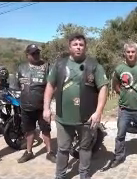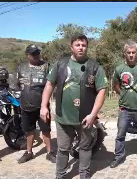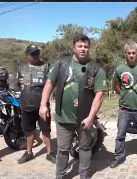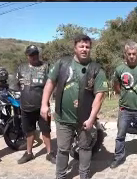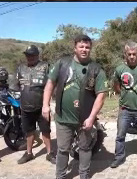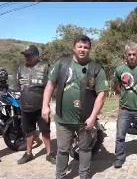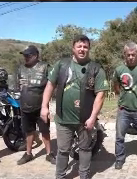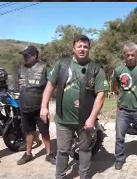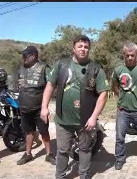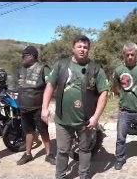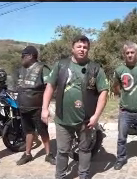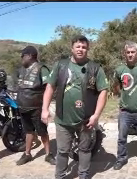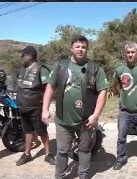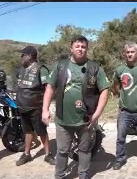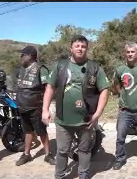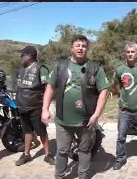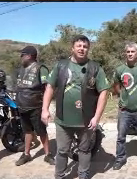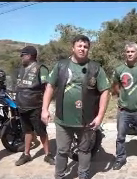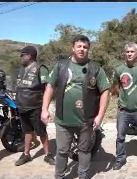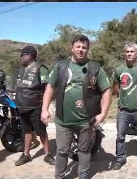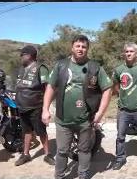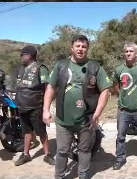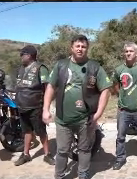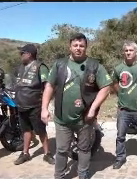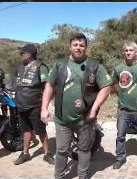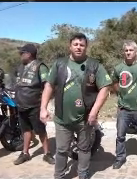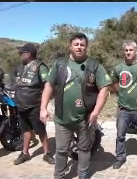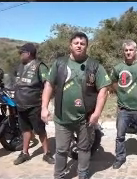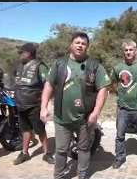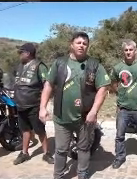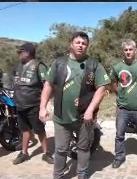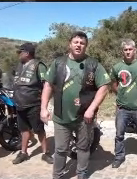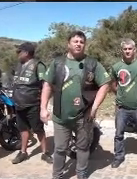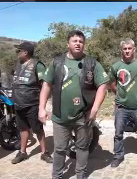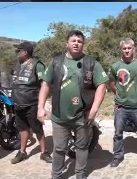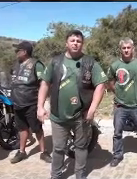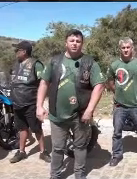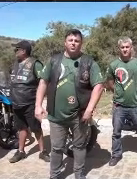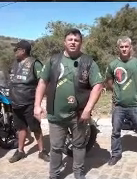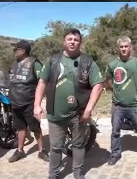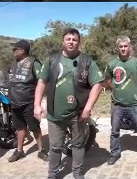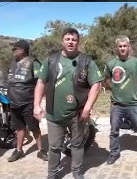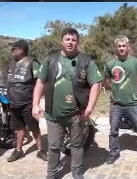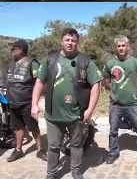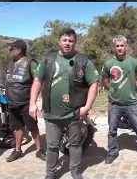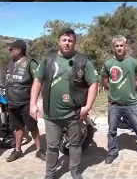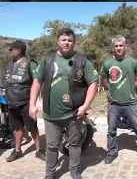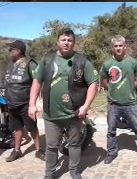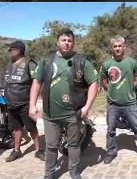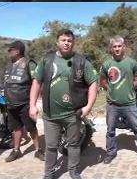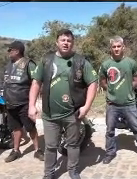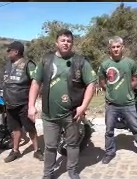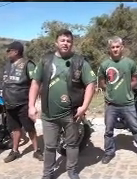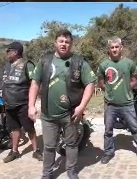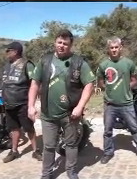pessoa que sempre apoiou a gente tá dando uma força frente bem bacana com o biker Fest sempre sempre falou desde dentro o grupo dele